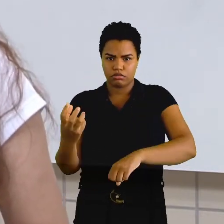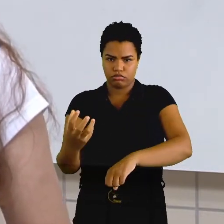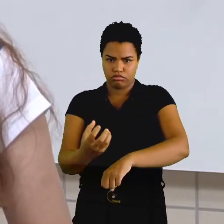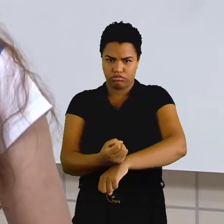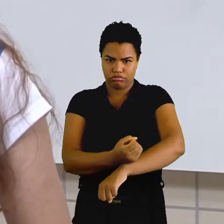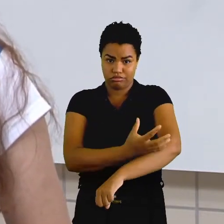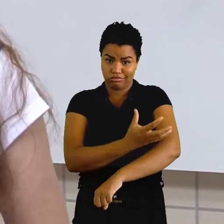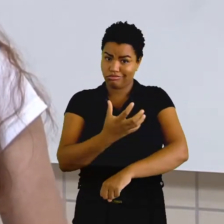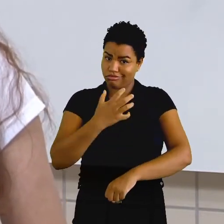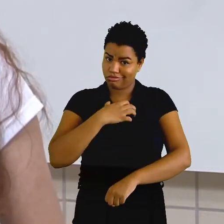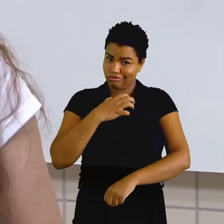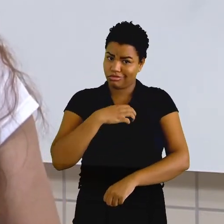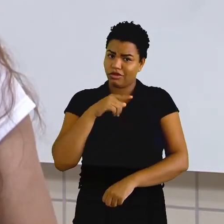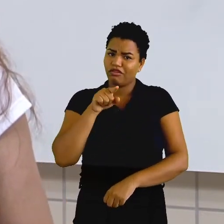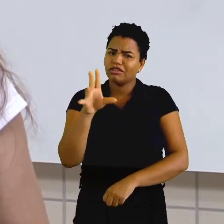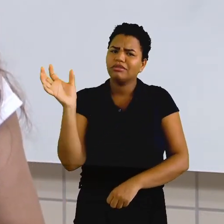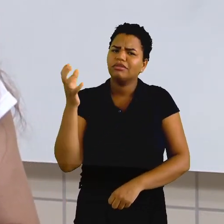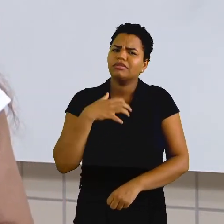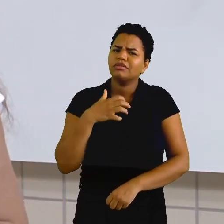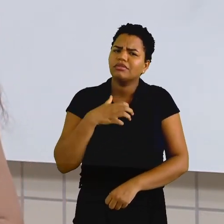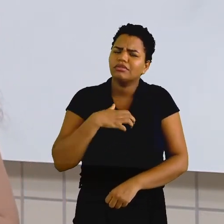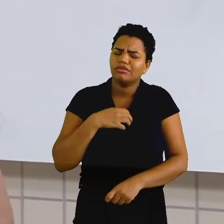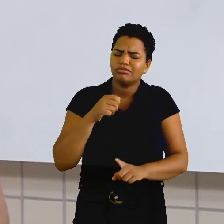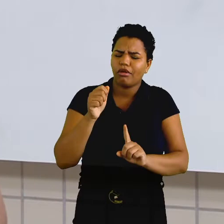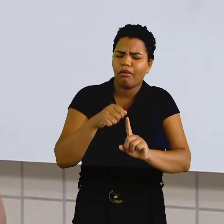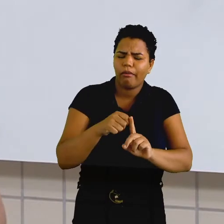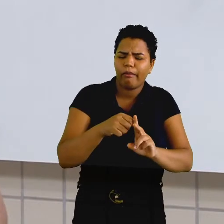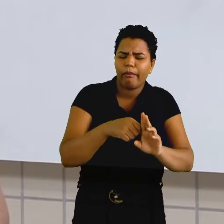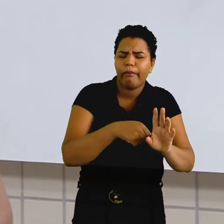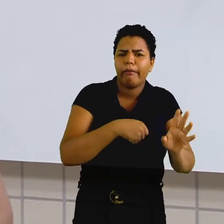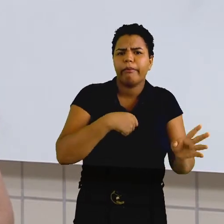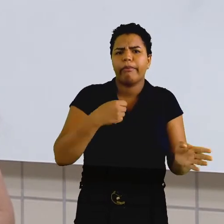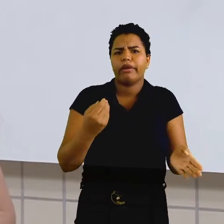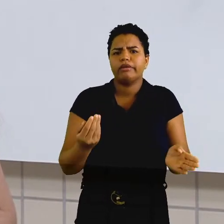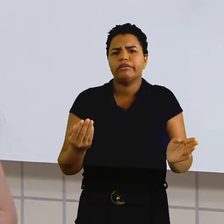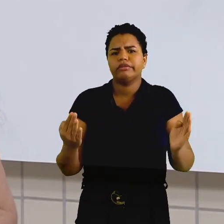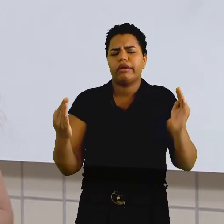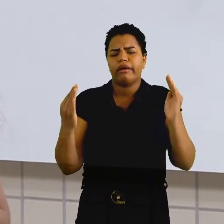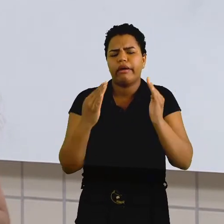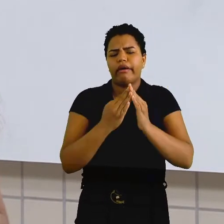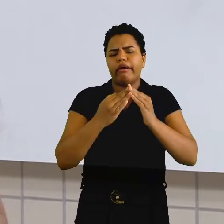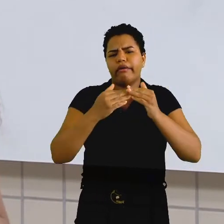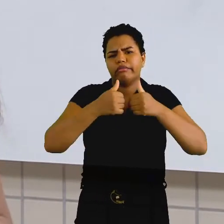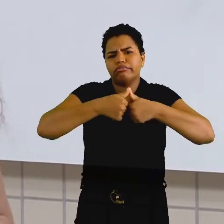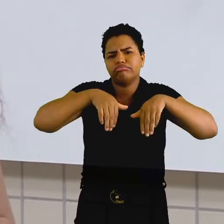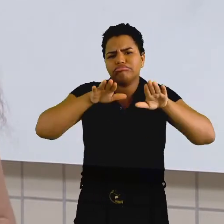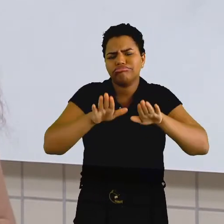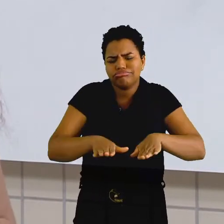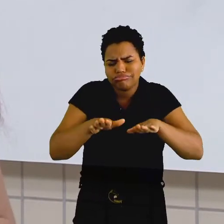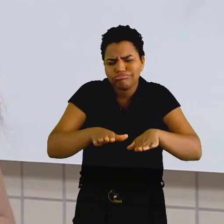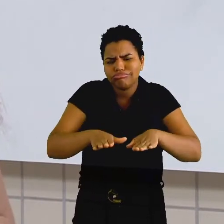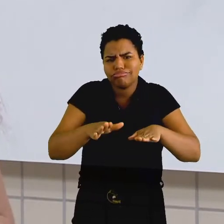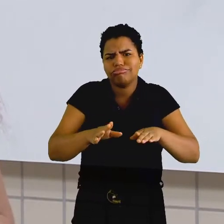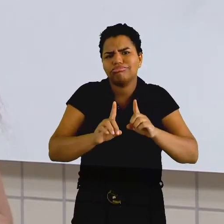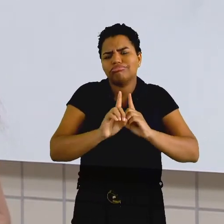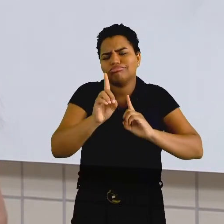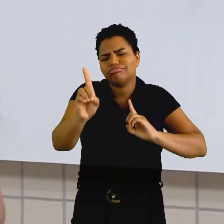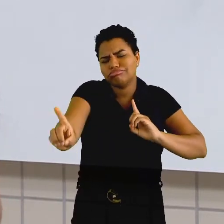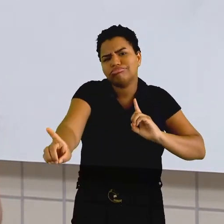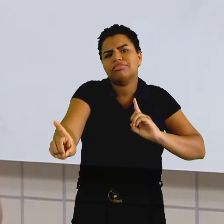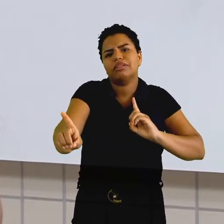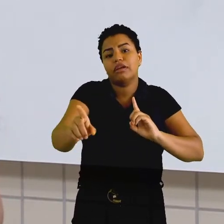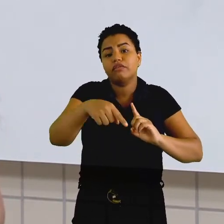você está sentindo nesses meses de isolamento social? O que você tem aprendido?